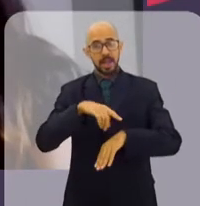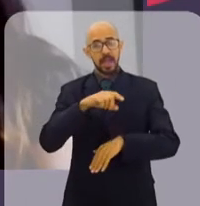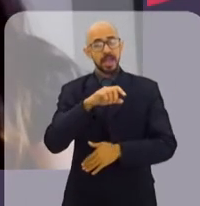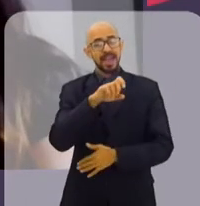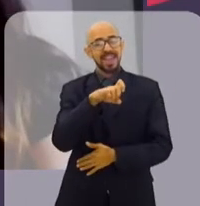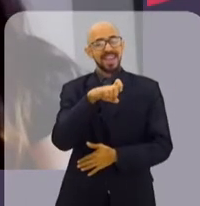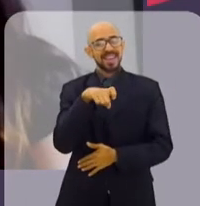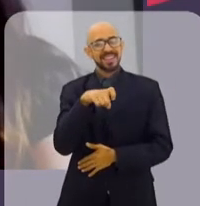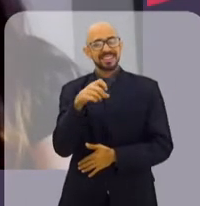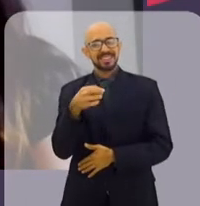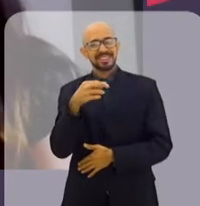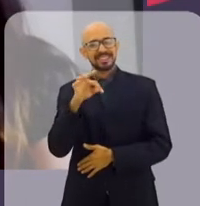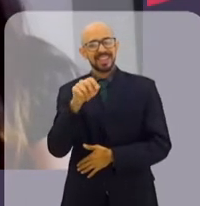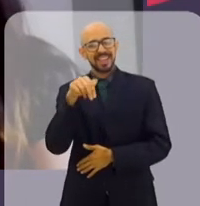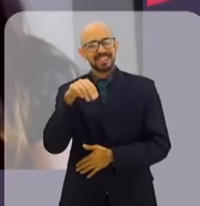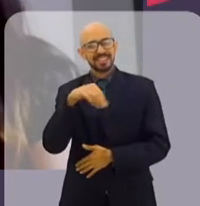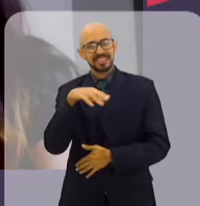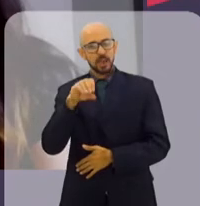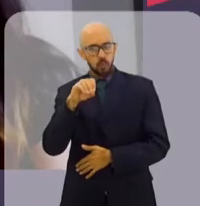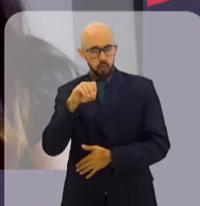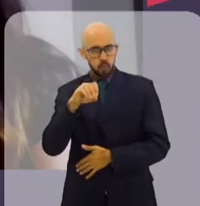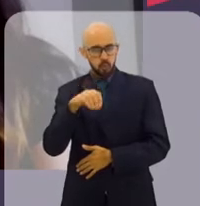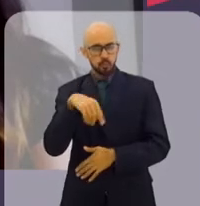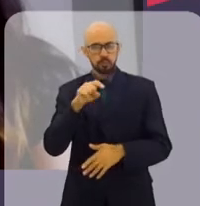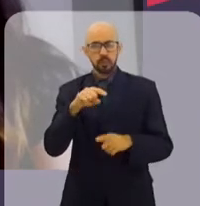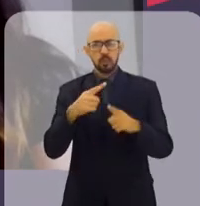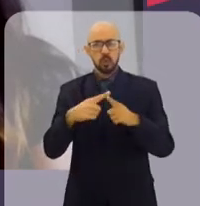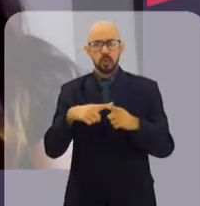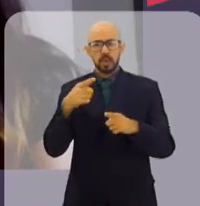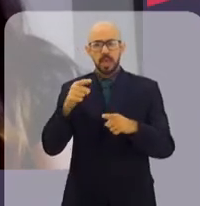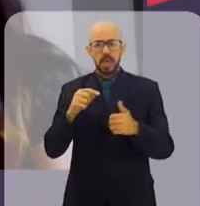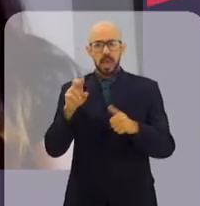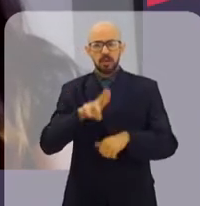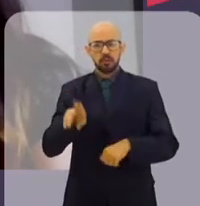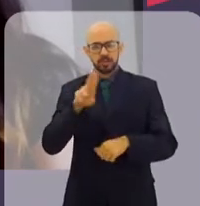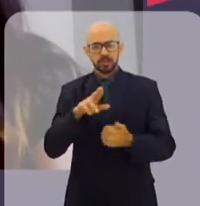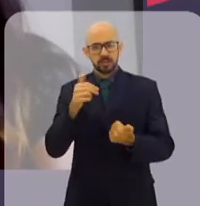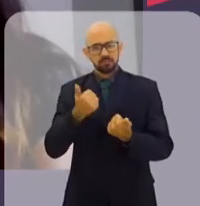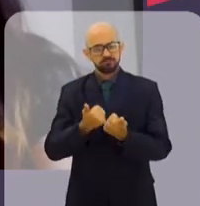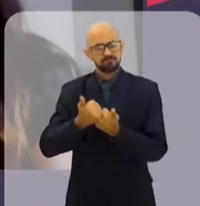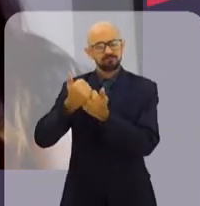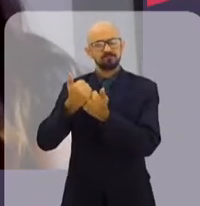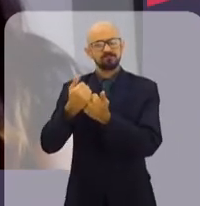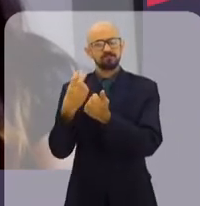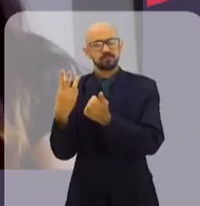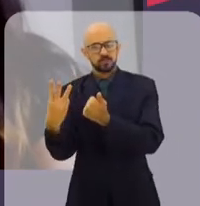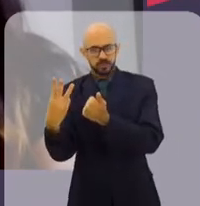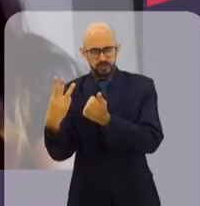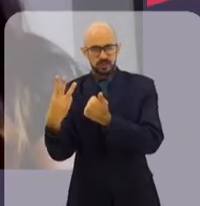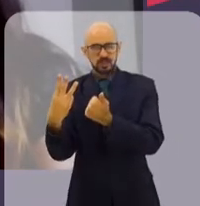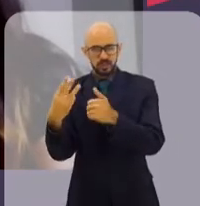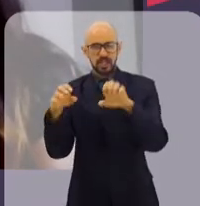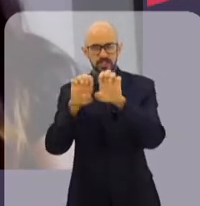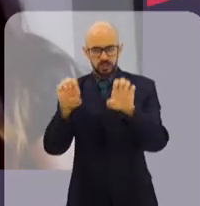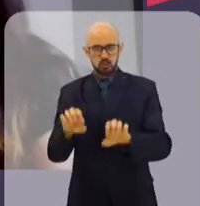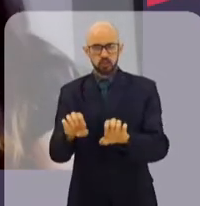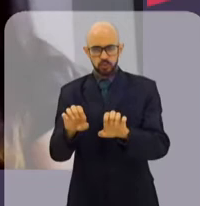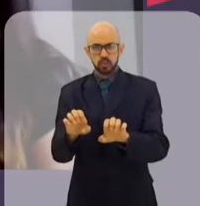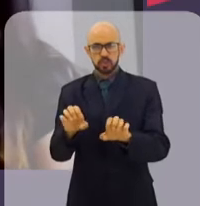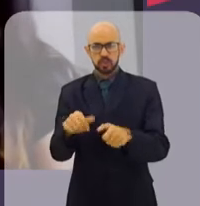é uma ação de extensão. Como a universidade, ela é apoiada em 3 pilares, ensino, pesquisa e extensão,